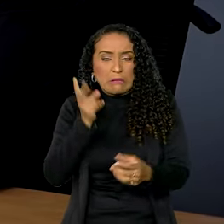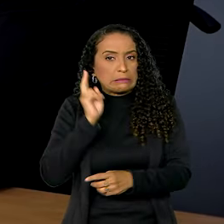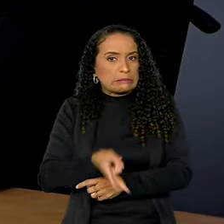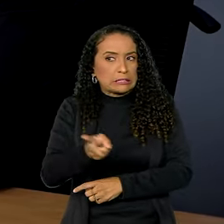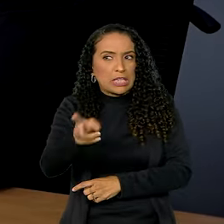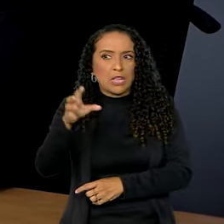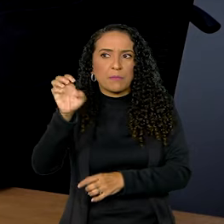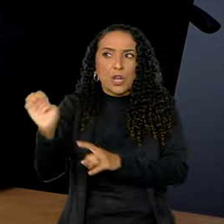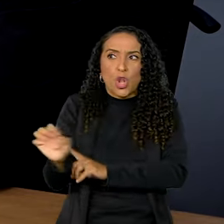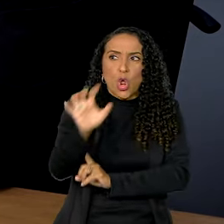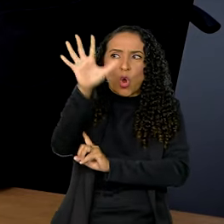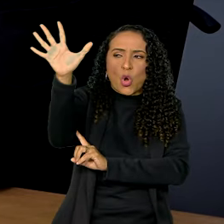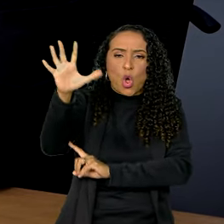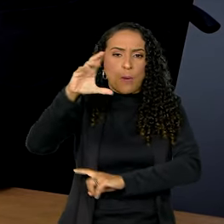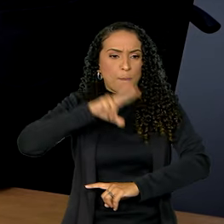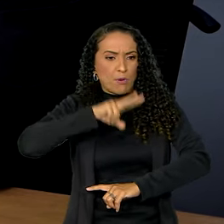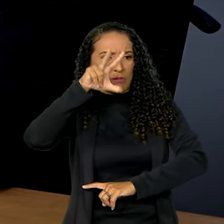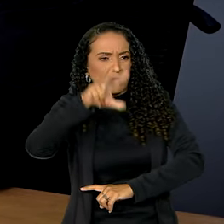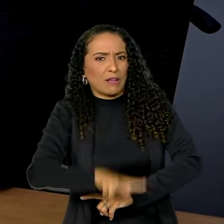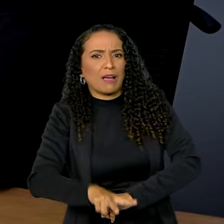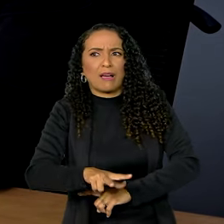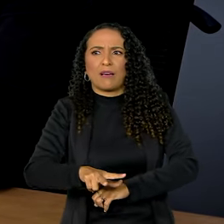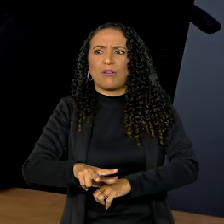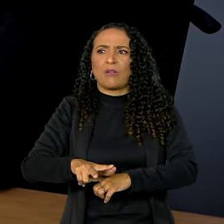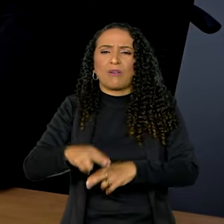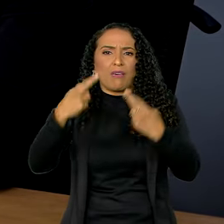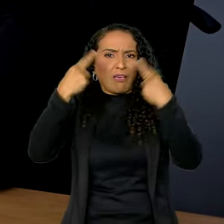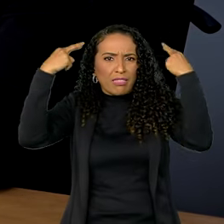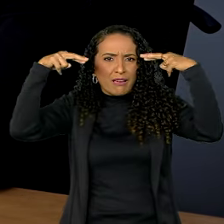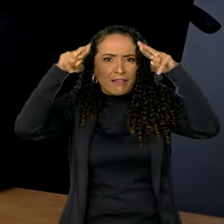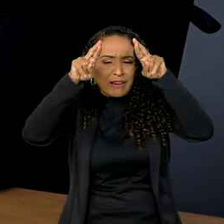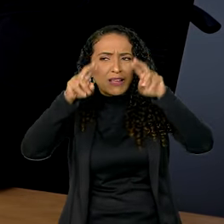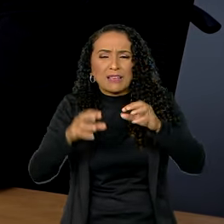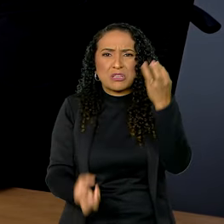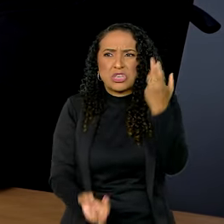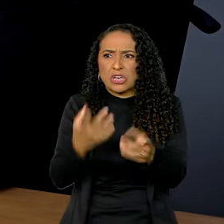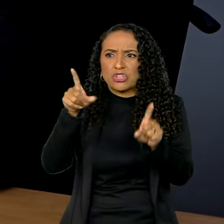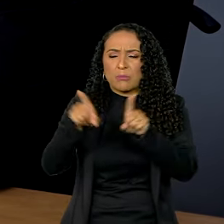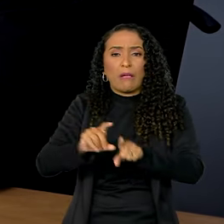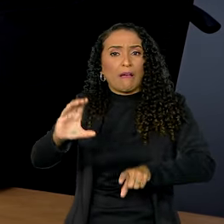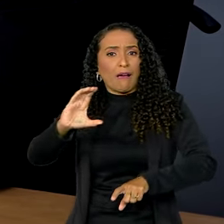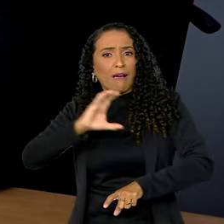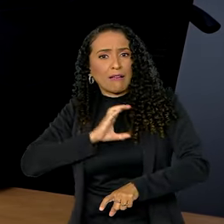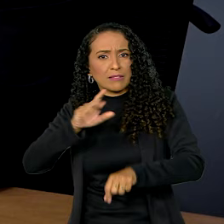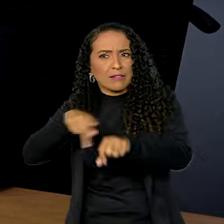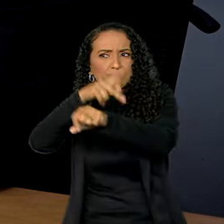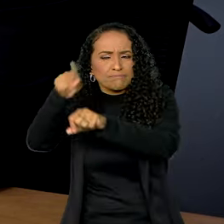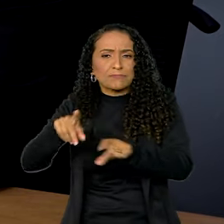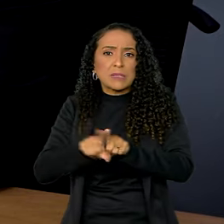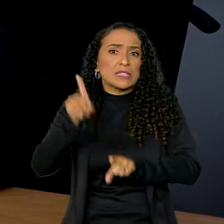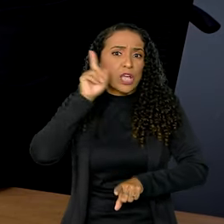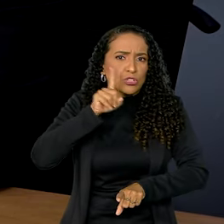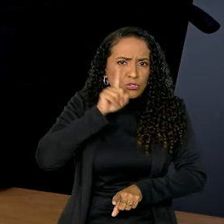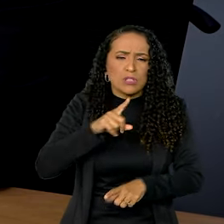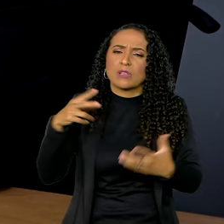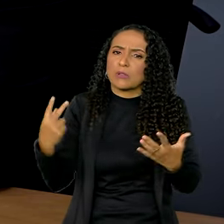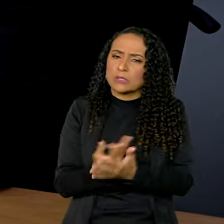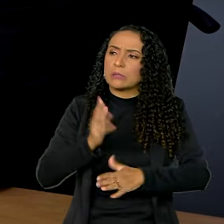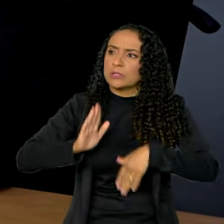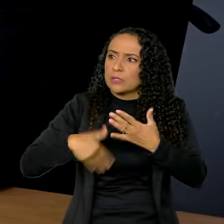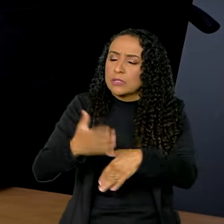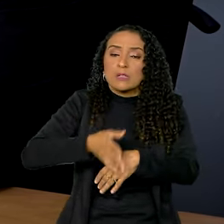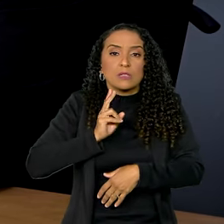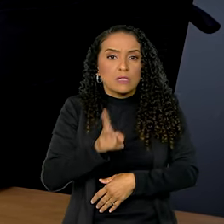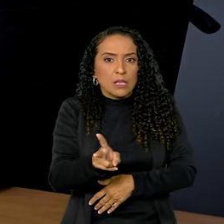Europa em Portugal na Grécia em diversos países os incêndios no Canadá que também ocorreram e nos Estados Unidos que também cada vez